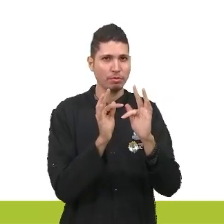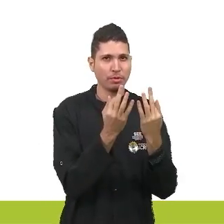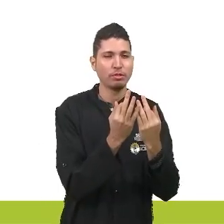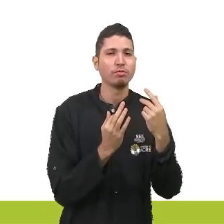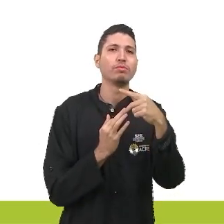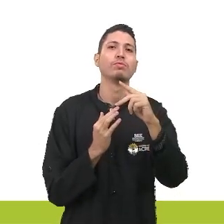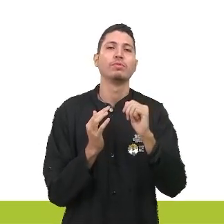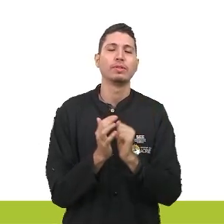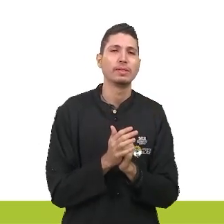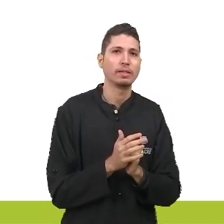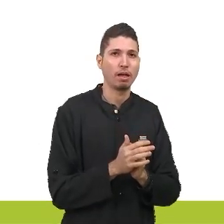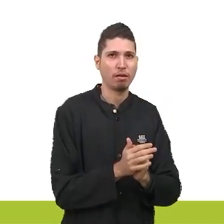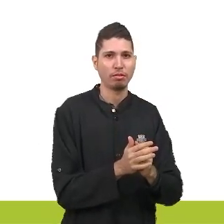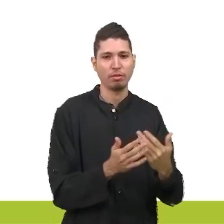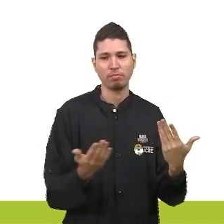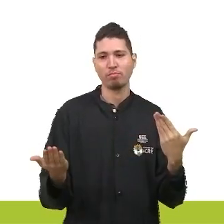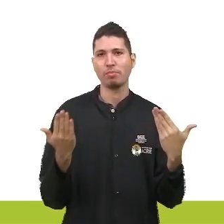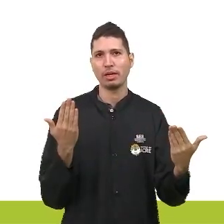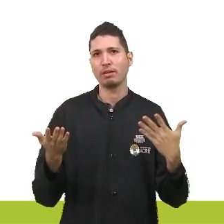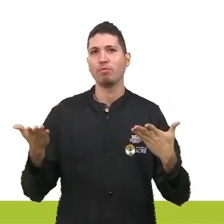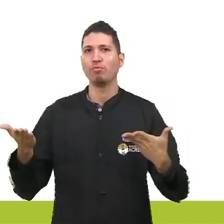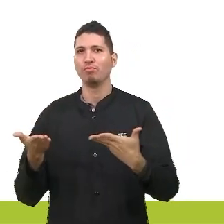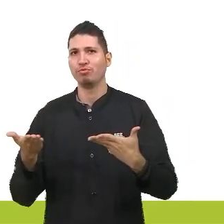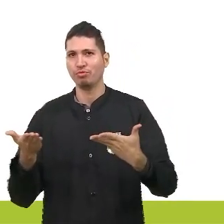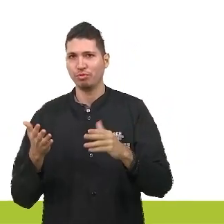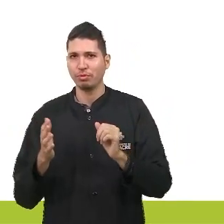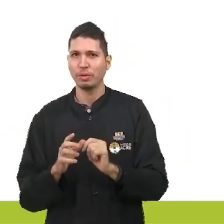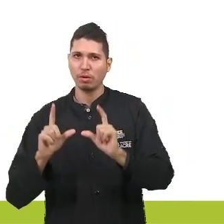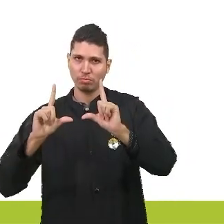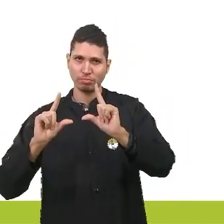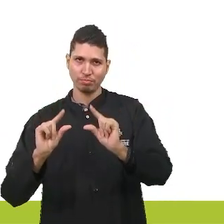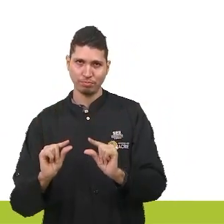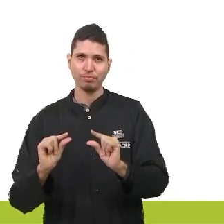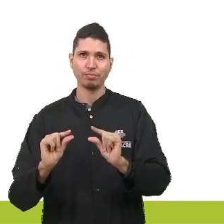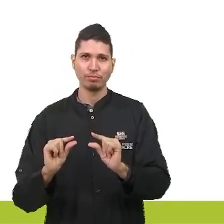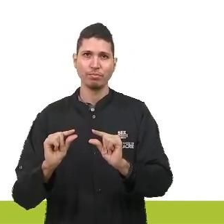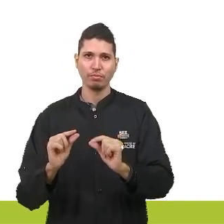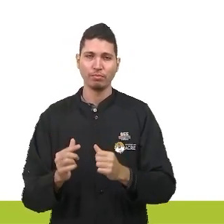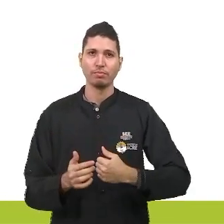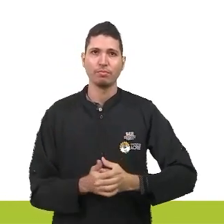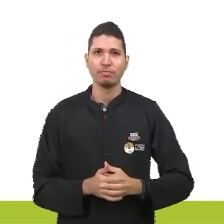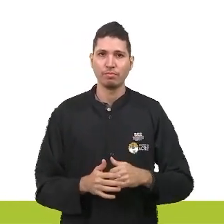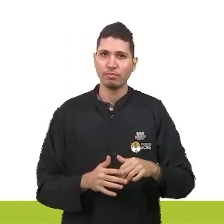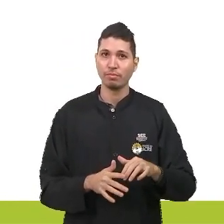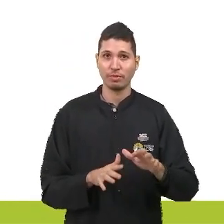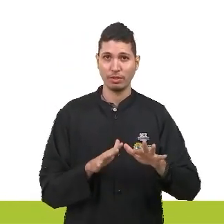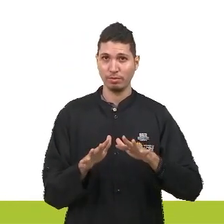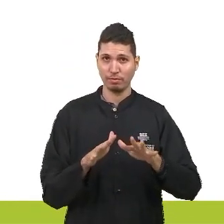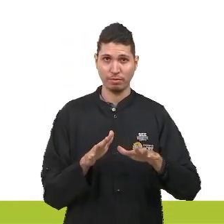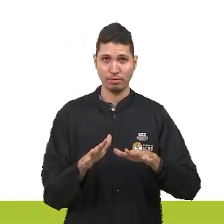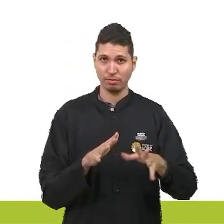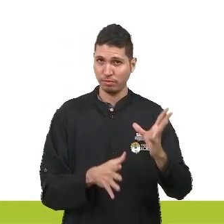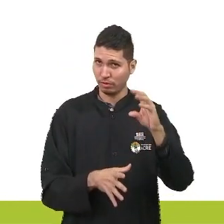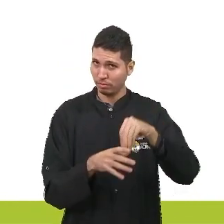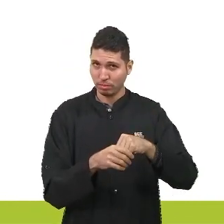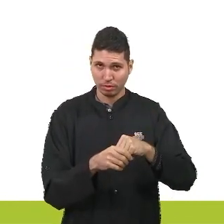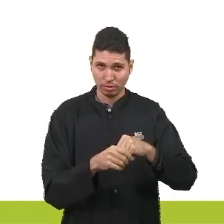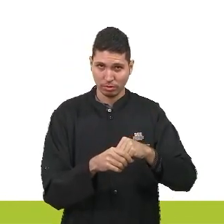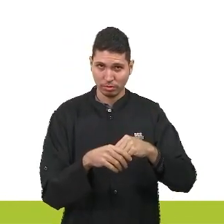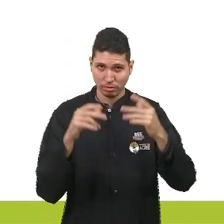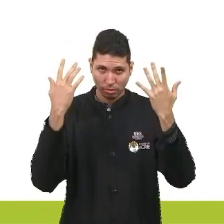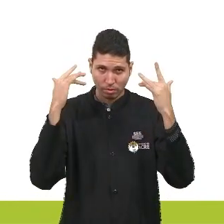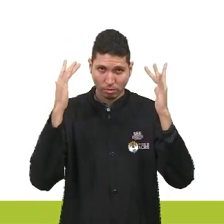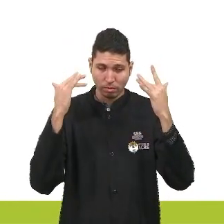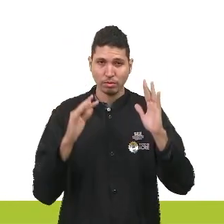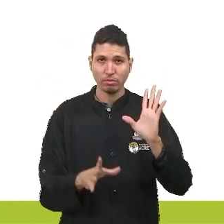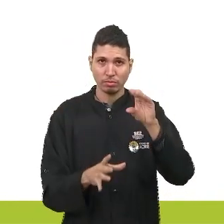dia nós temos ali uma quantidade menor. Tá? E aí já lembra também o processo de transição demográfica, porque o Brasil está passando por essas